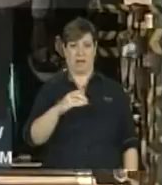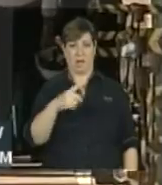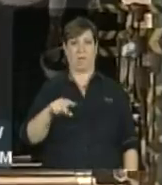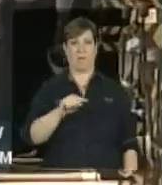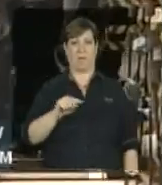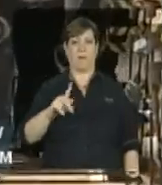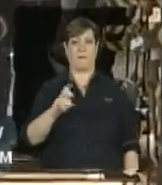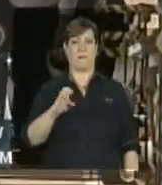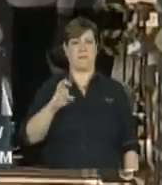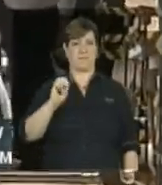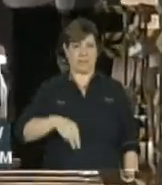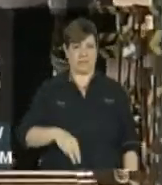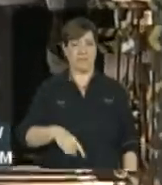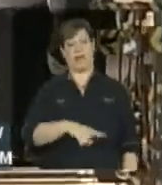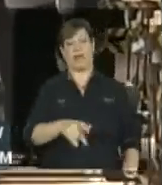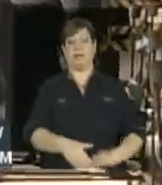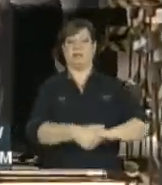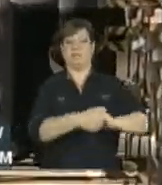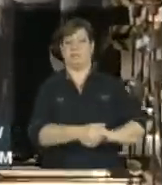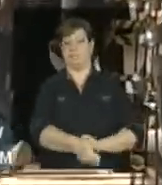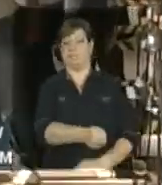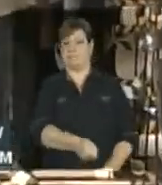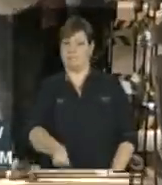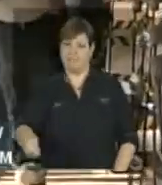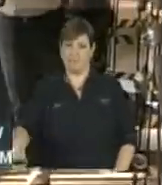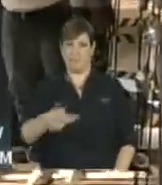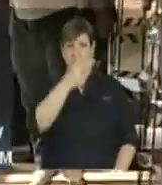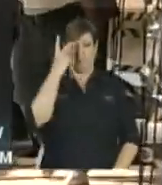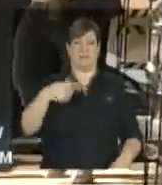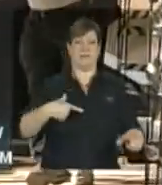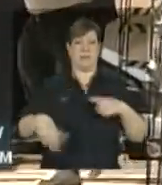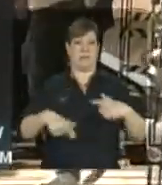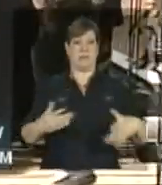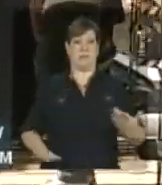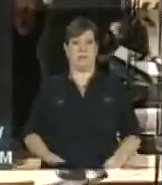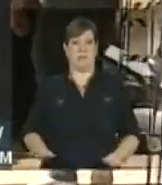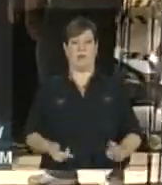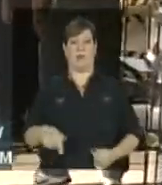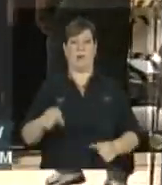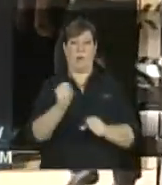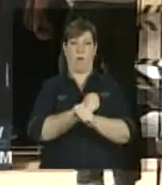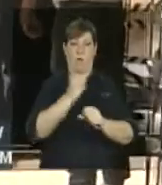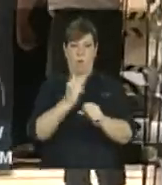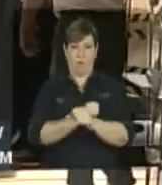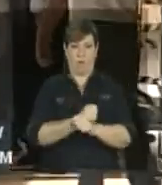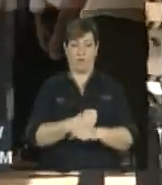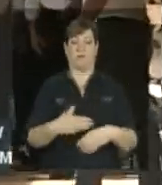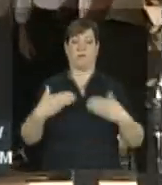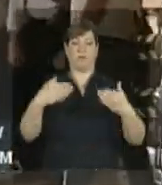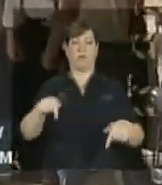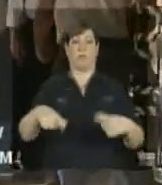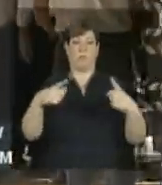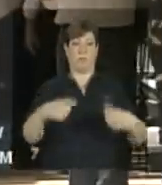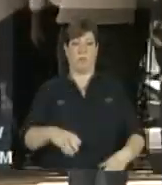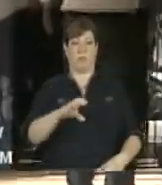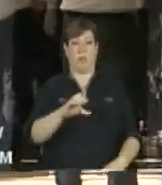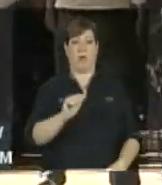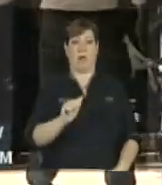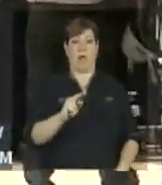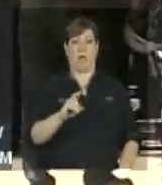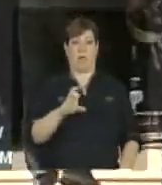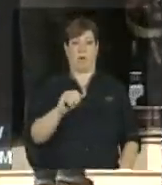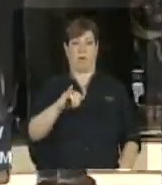aí funcionários da obra e ela chegou ao heliponto da estação de tratamento de águas em Calcaia, que fica na